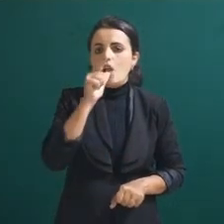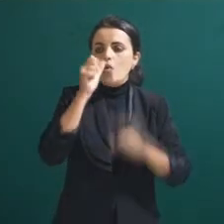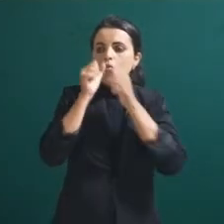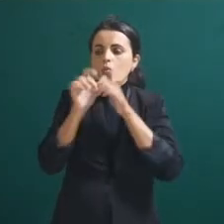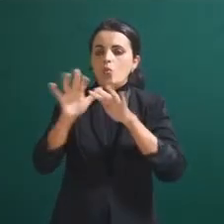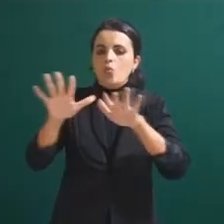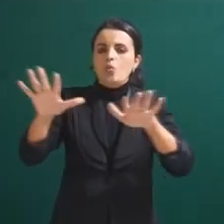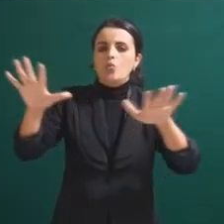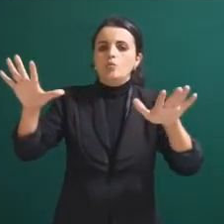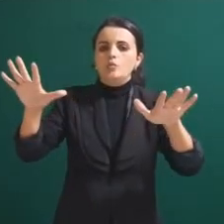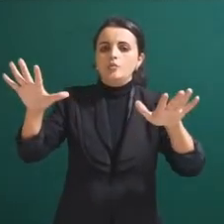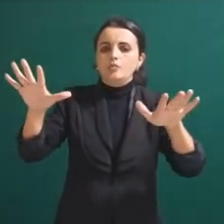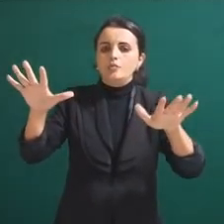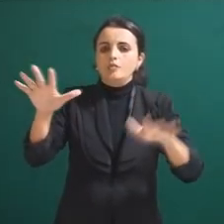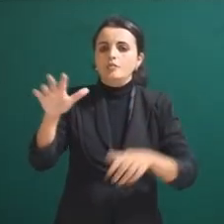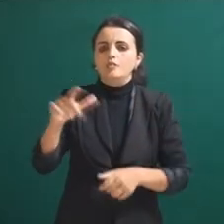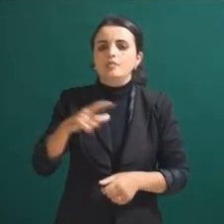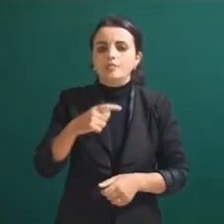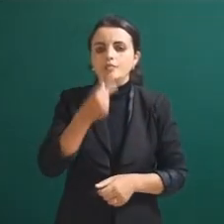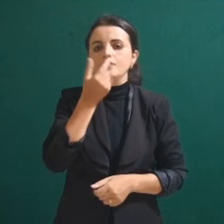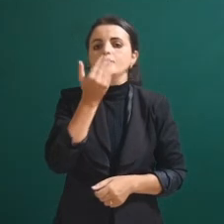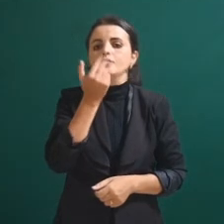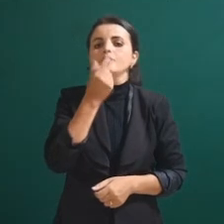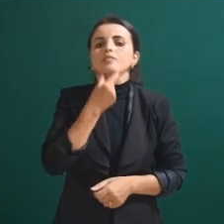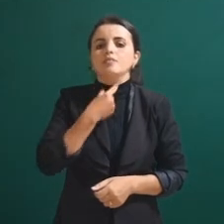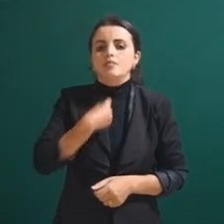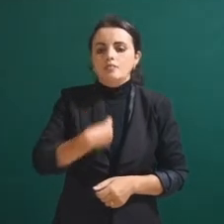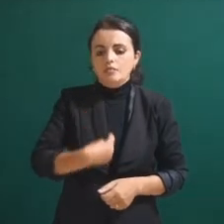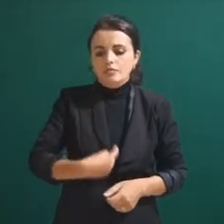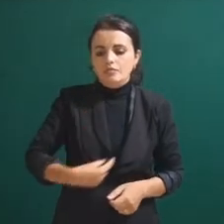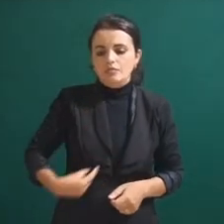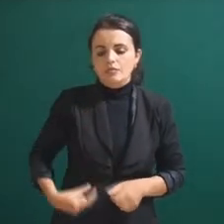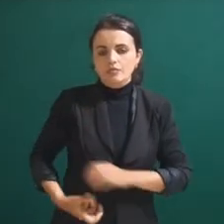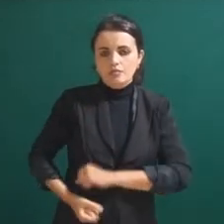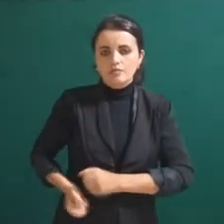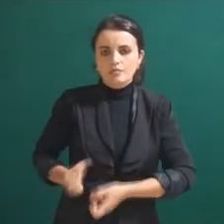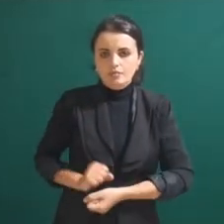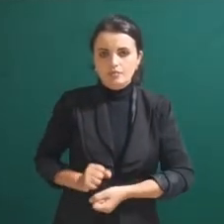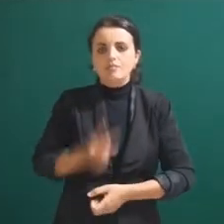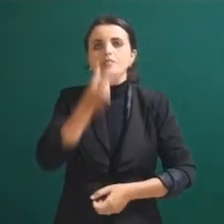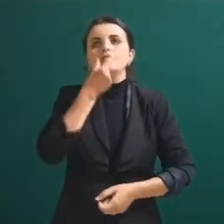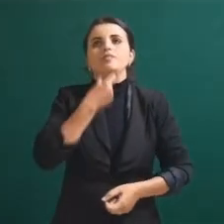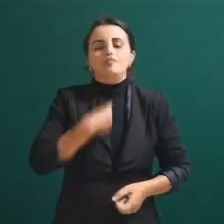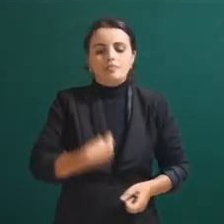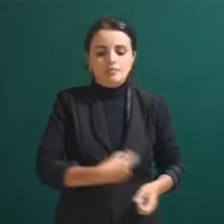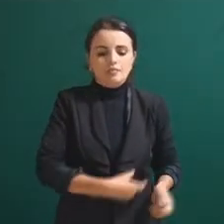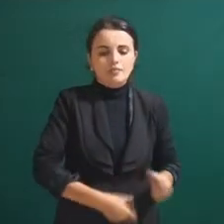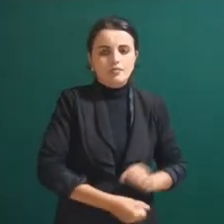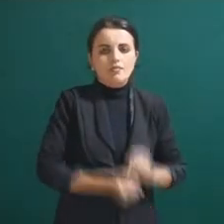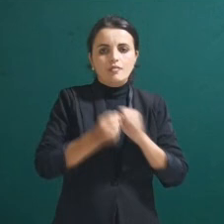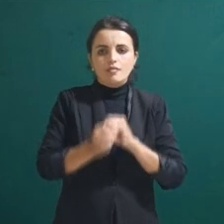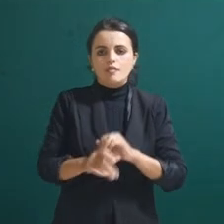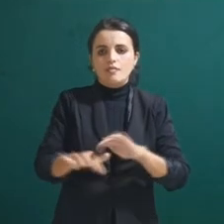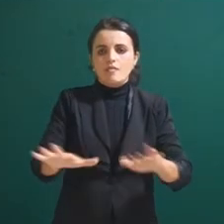água. Então, assim que esse bolo alimentar ele sai do nosso intestino delgado, ele passa para o nosso intestino grosso, onde ocorre